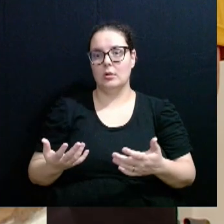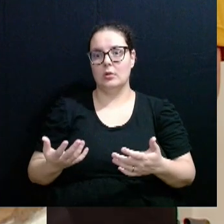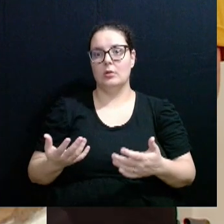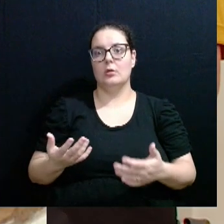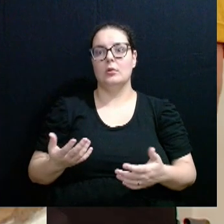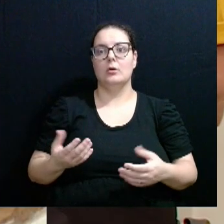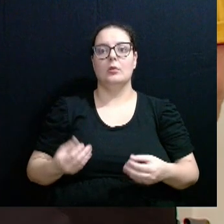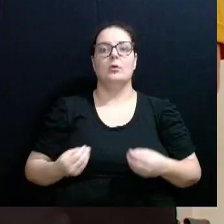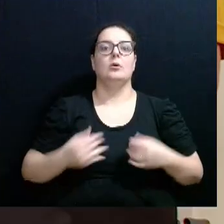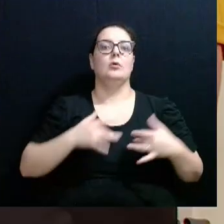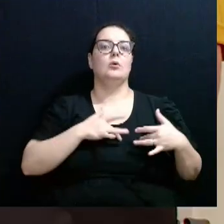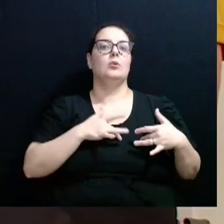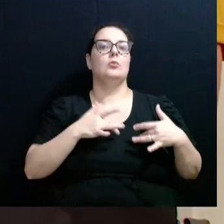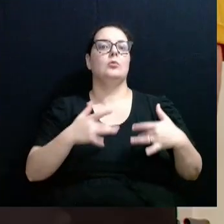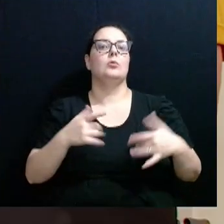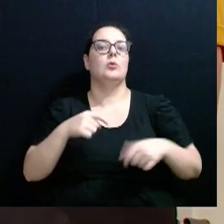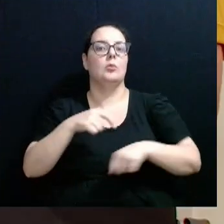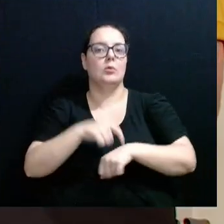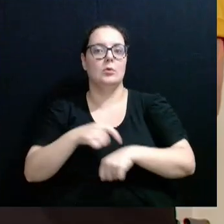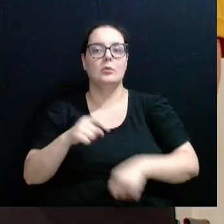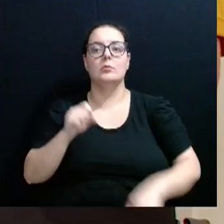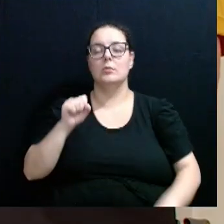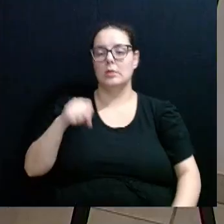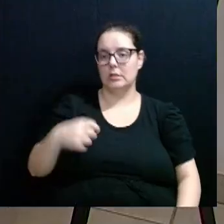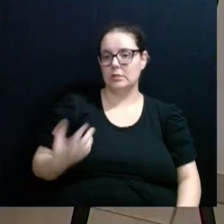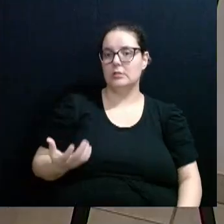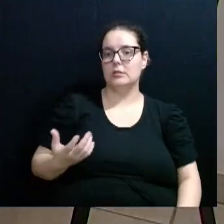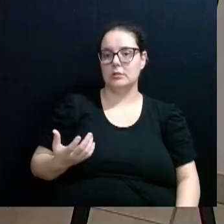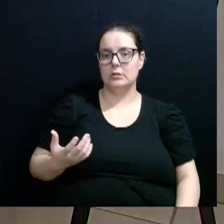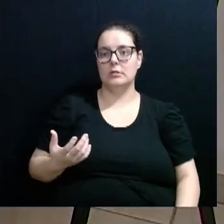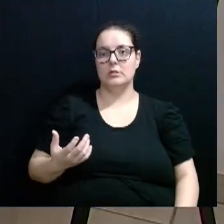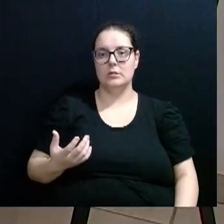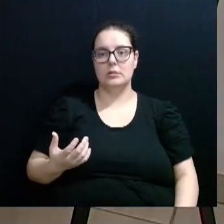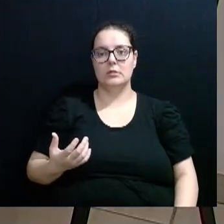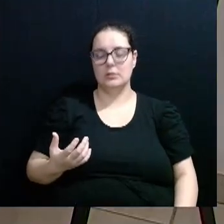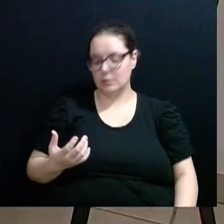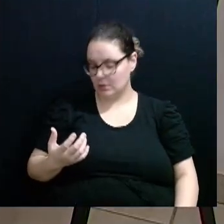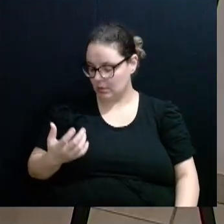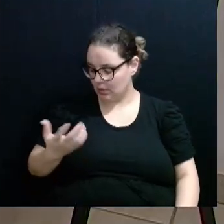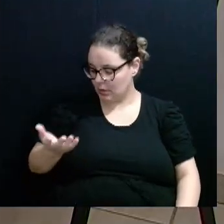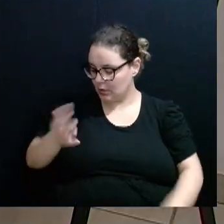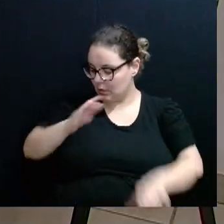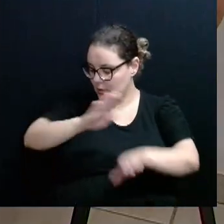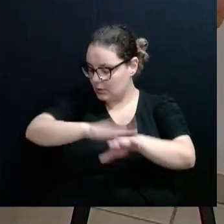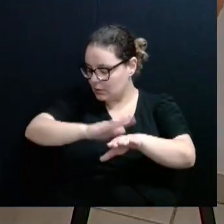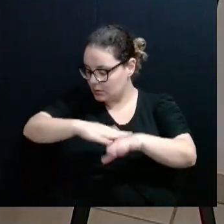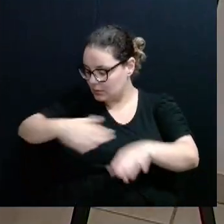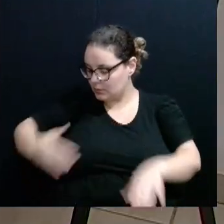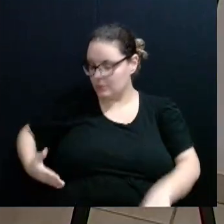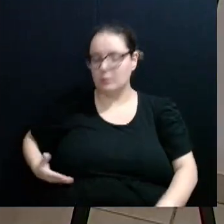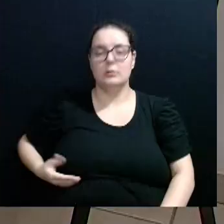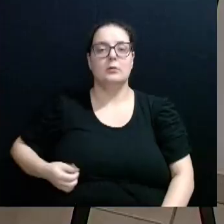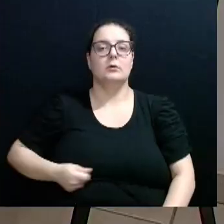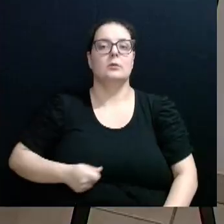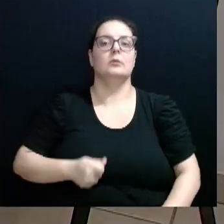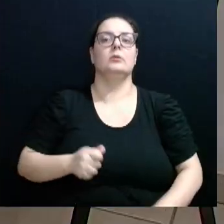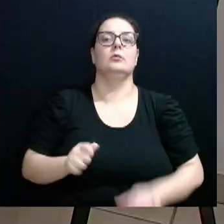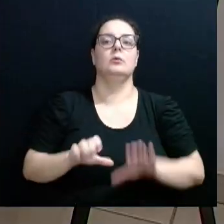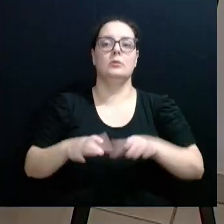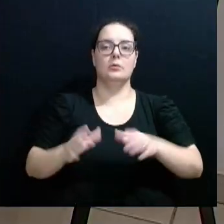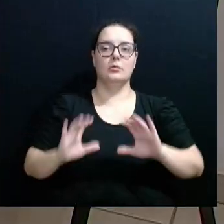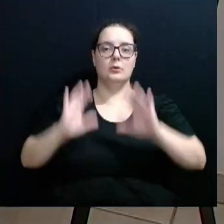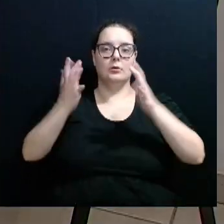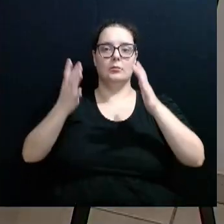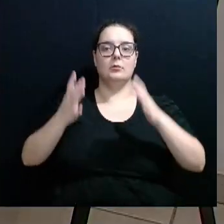o seu tempo, sim, as suas atividades, né? Há o grupo de eventos, que promove eventos com